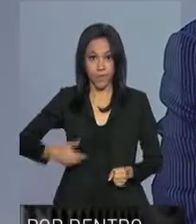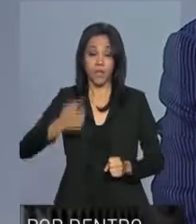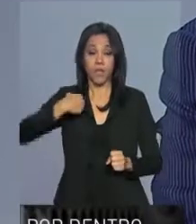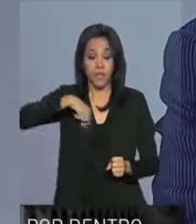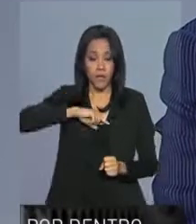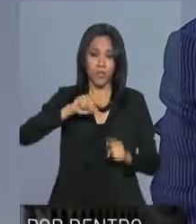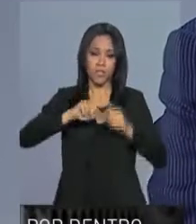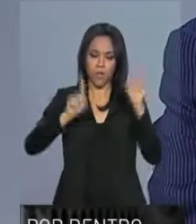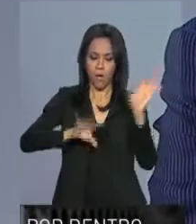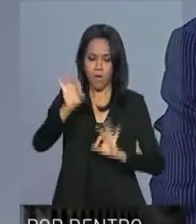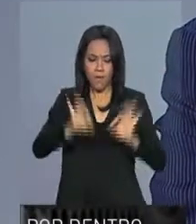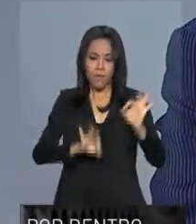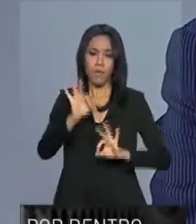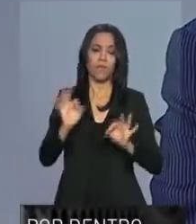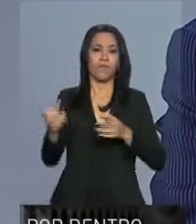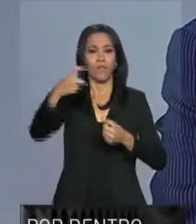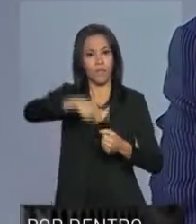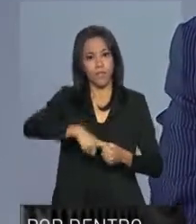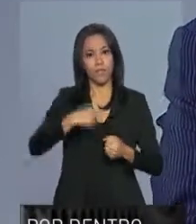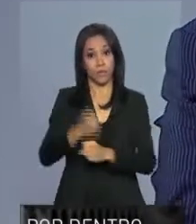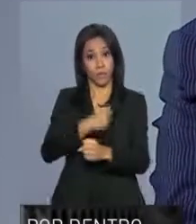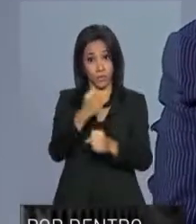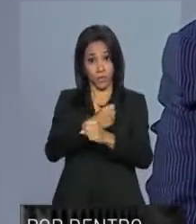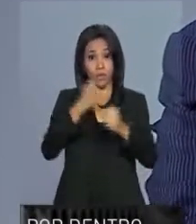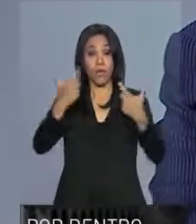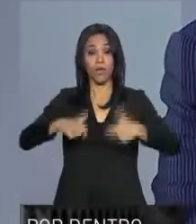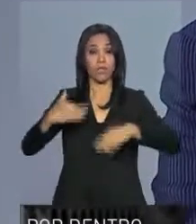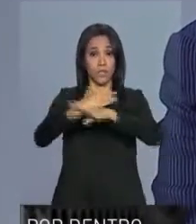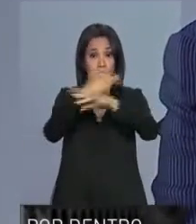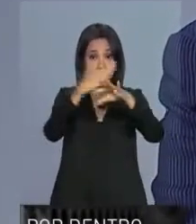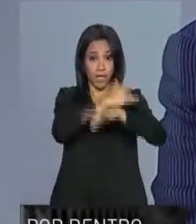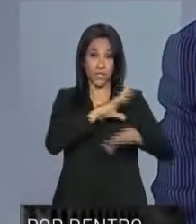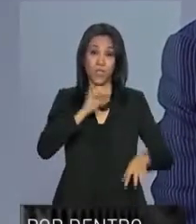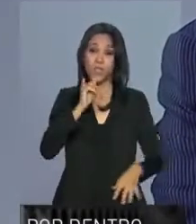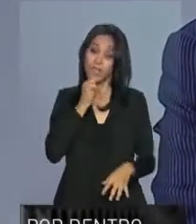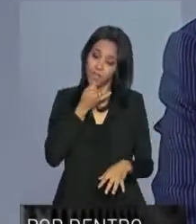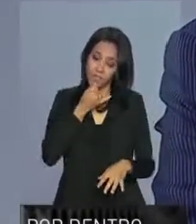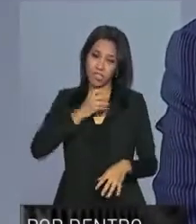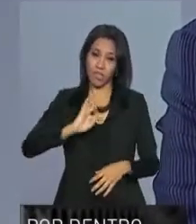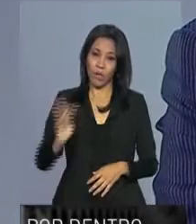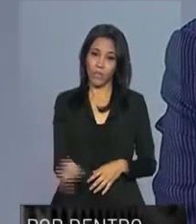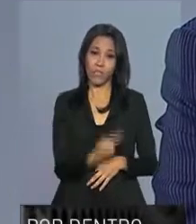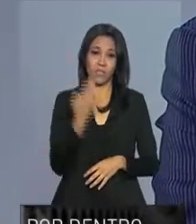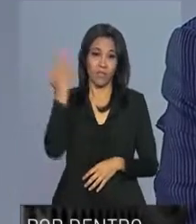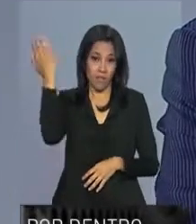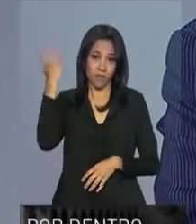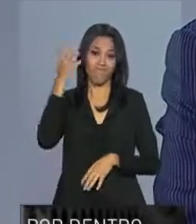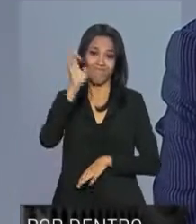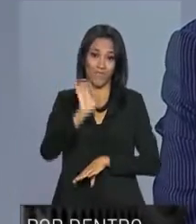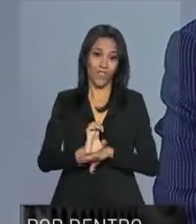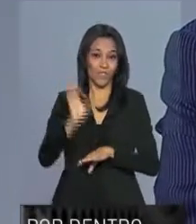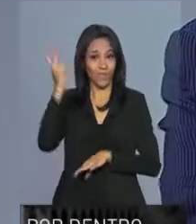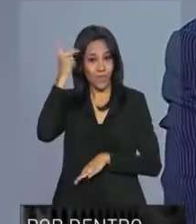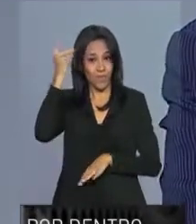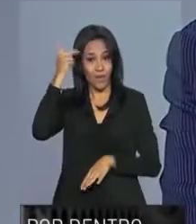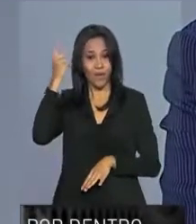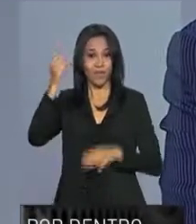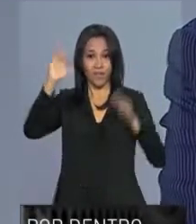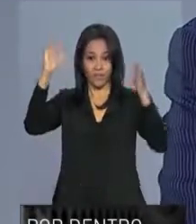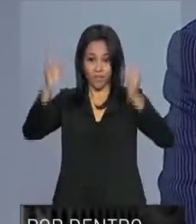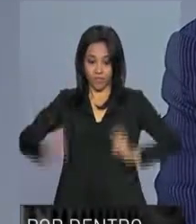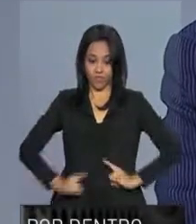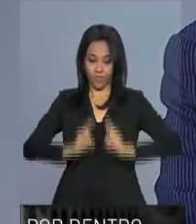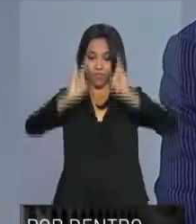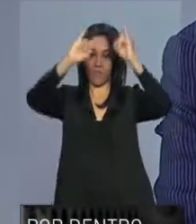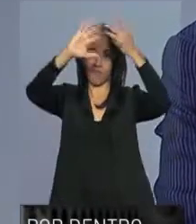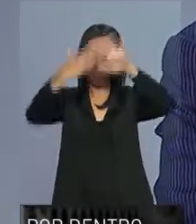retomar obras dentro de centros urbanos atriz tragédia que ocorreu há dias na cidade de são paulo nos faz ainda acelerar